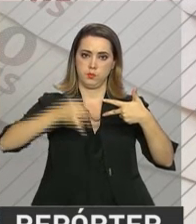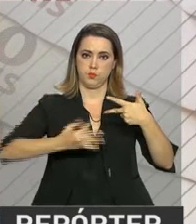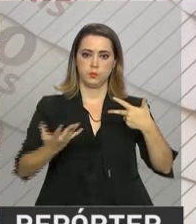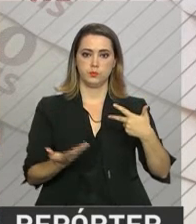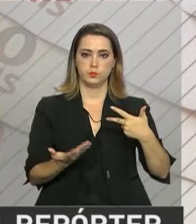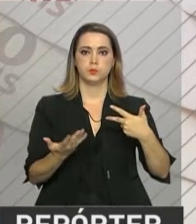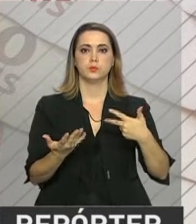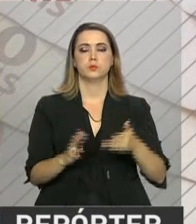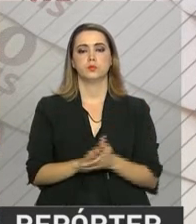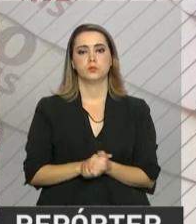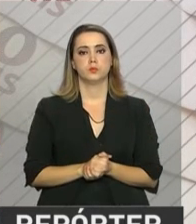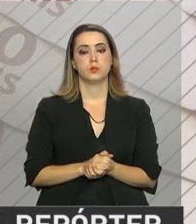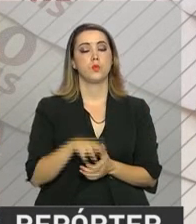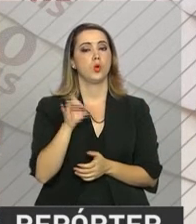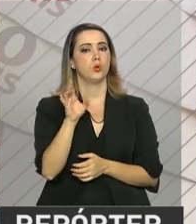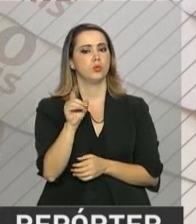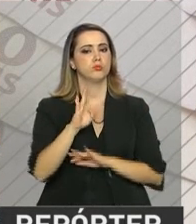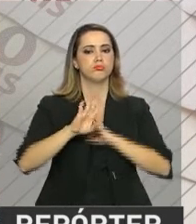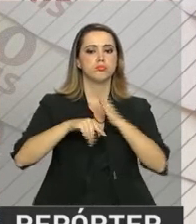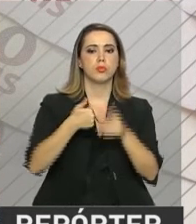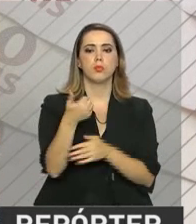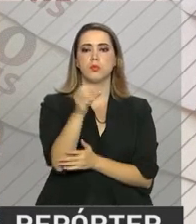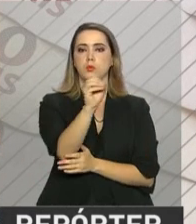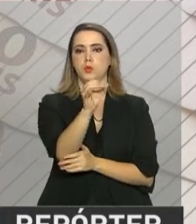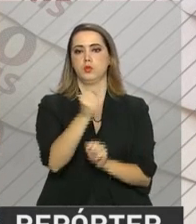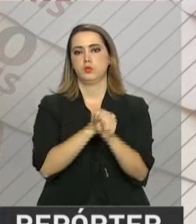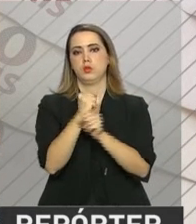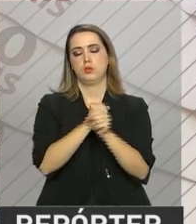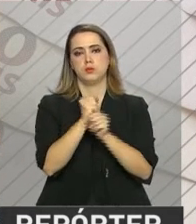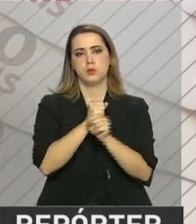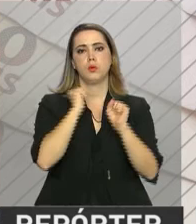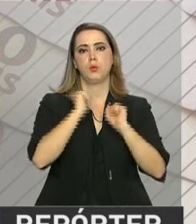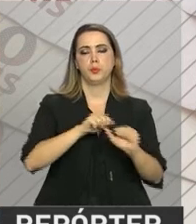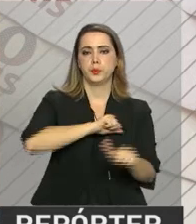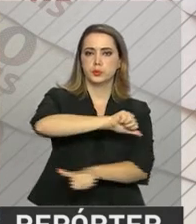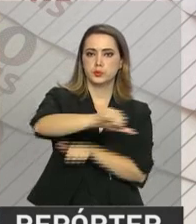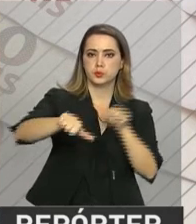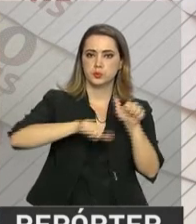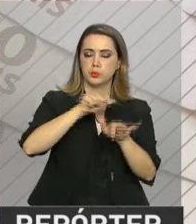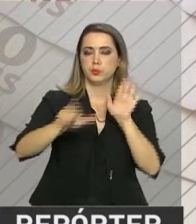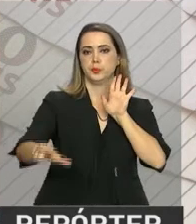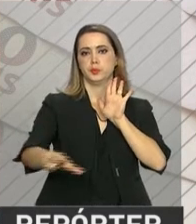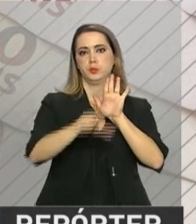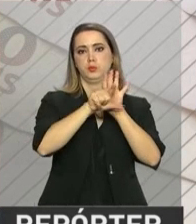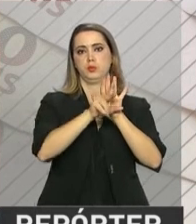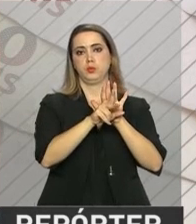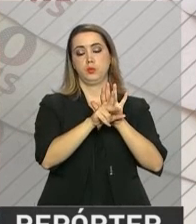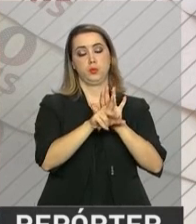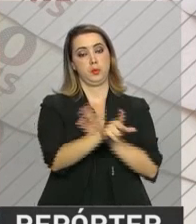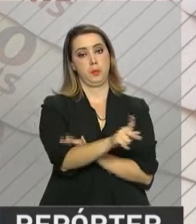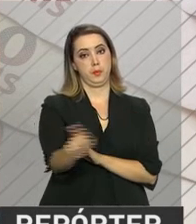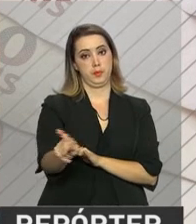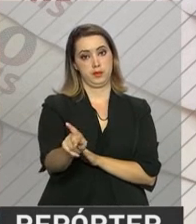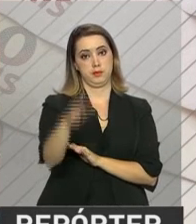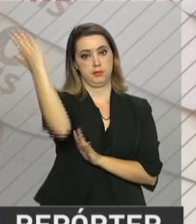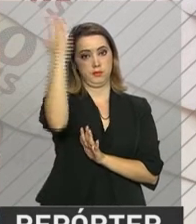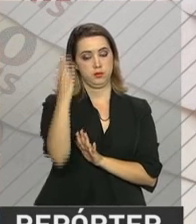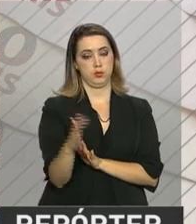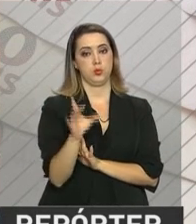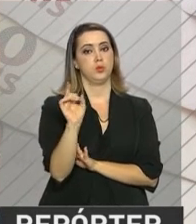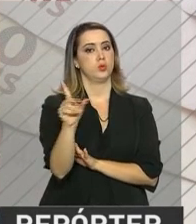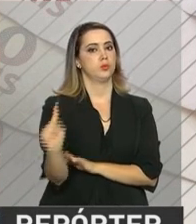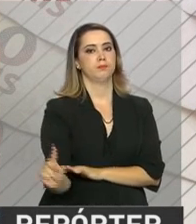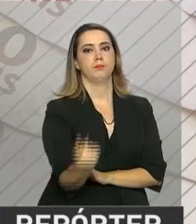judiciário apenas a partir do 10º ano a regra poderá ser alterada pelo presidente da república mas isso apenas